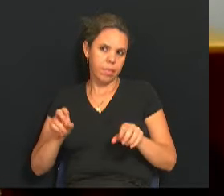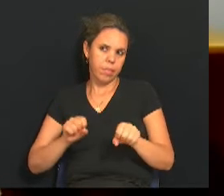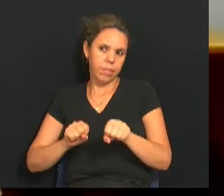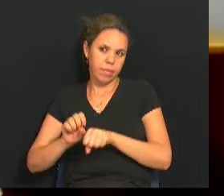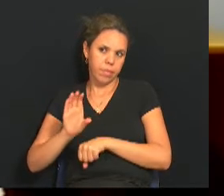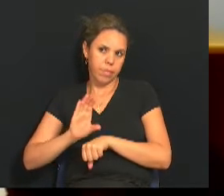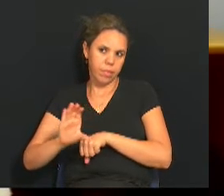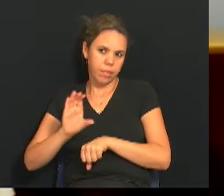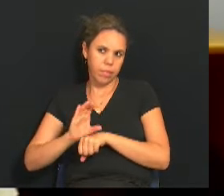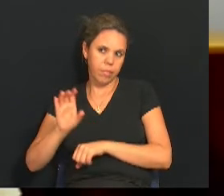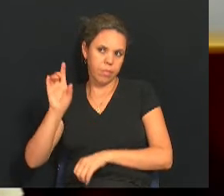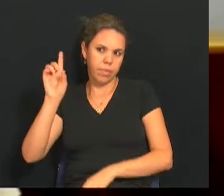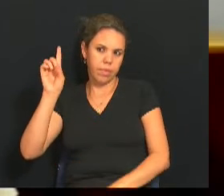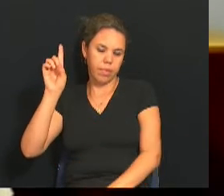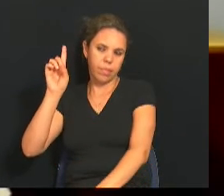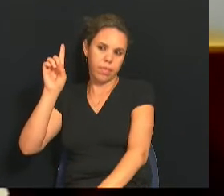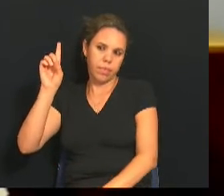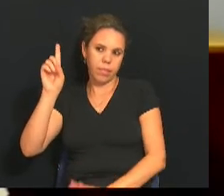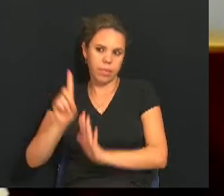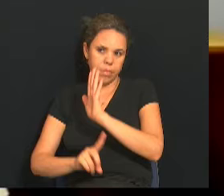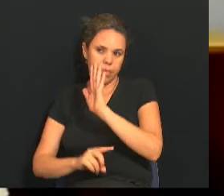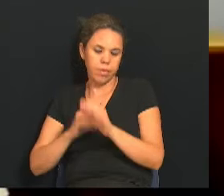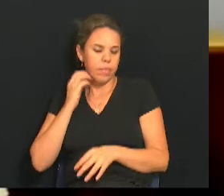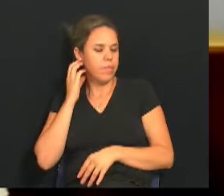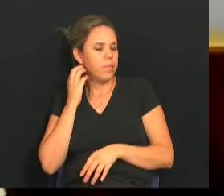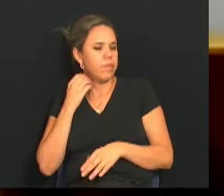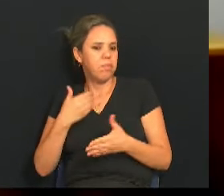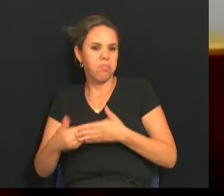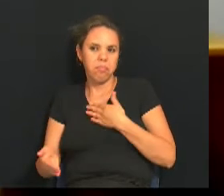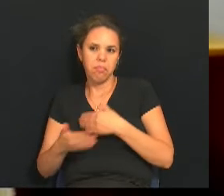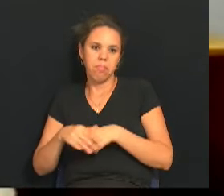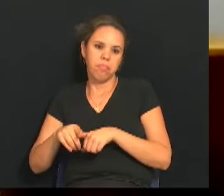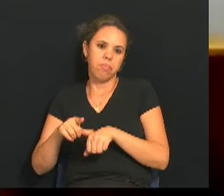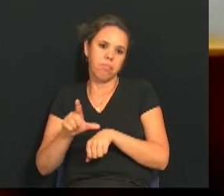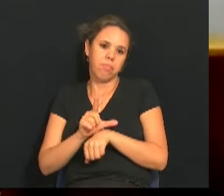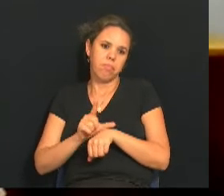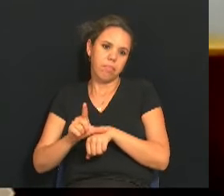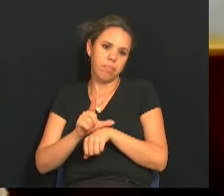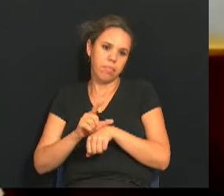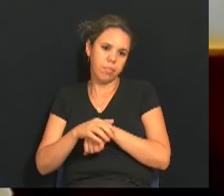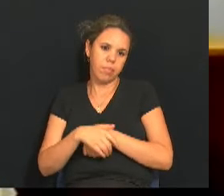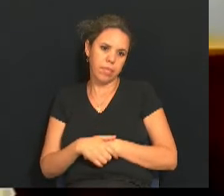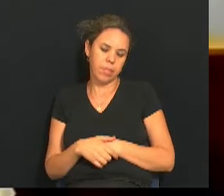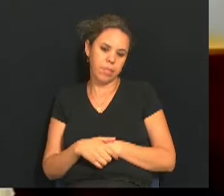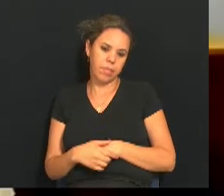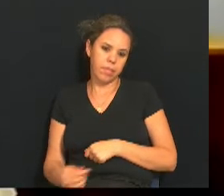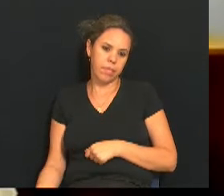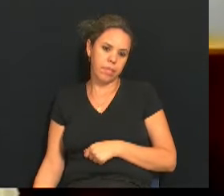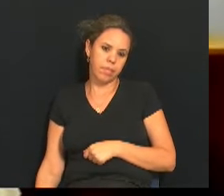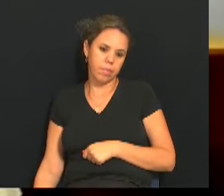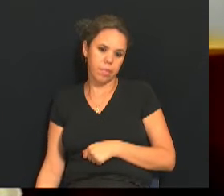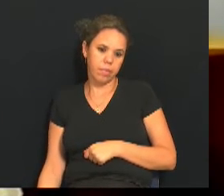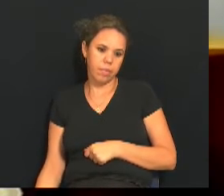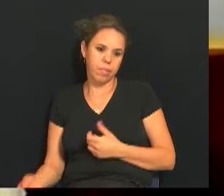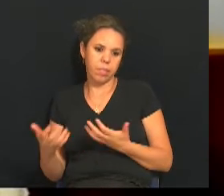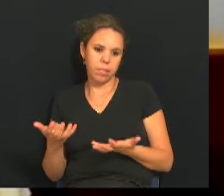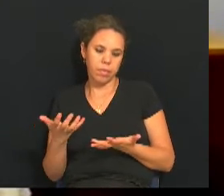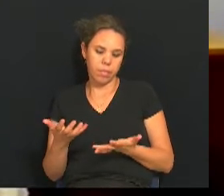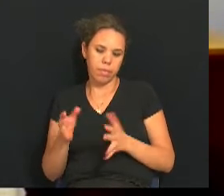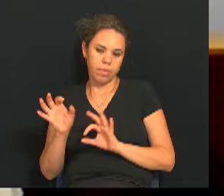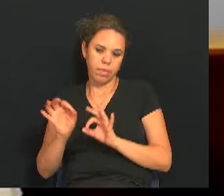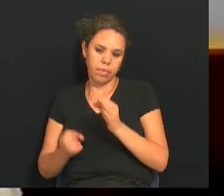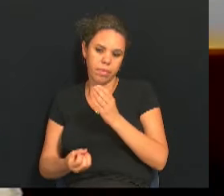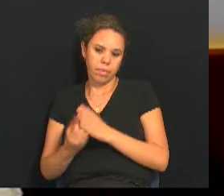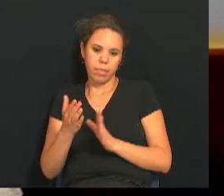sujeito de direito. Quer dizer, eu vou olhar para qualquer legislação nessa perspectiva, né? Ou seja, estamos querendo formar